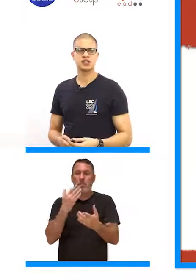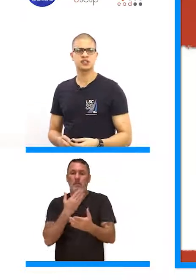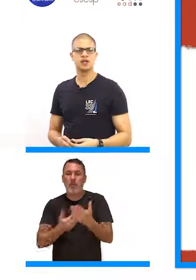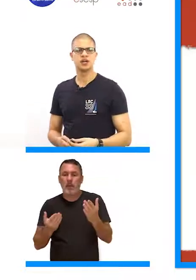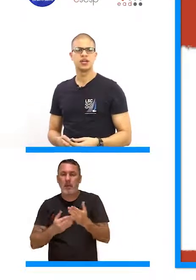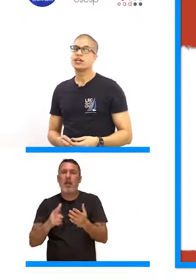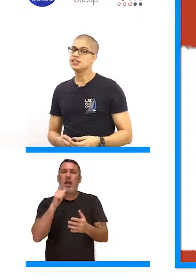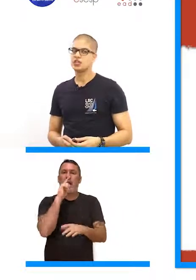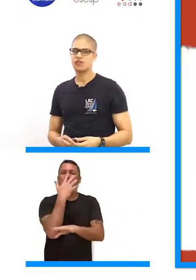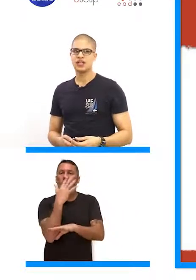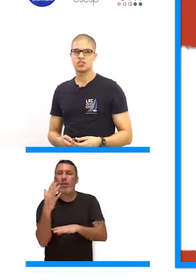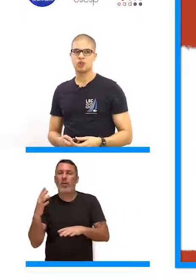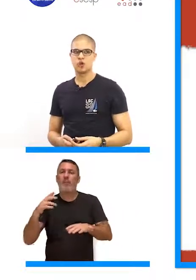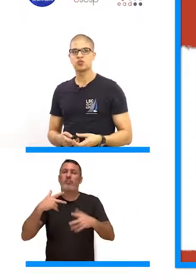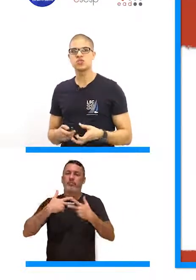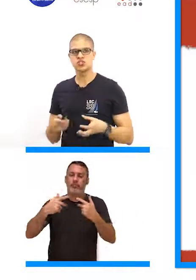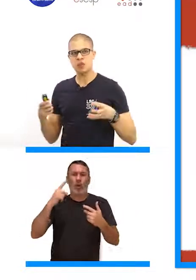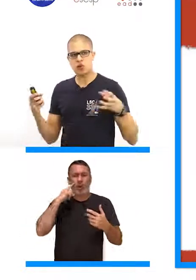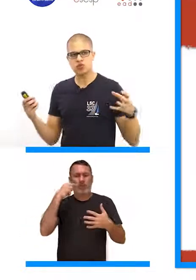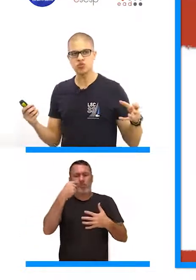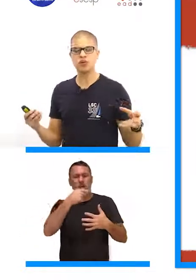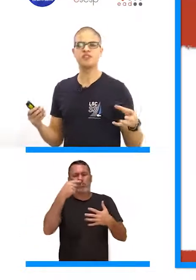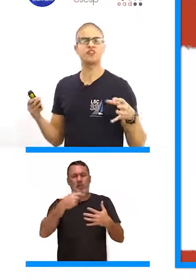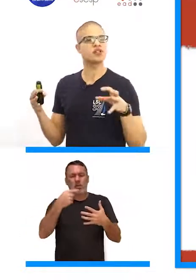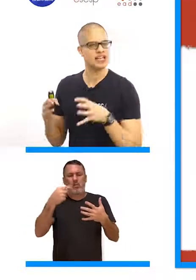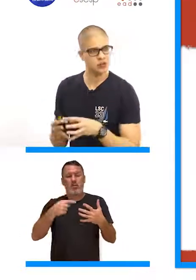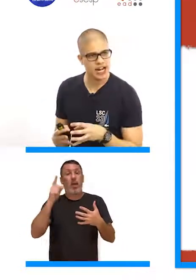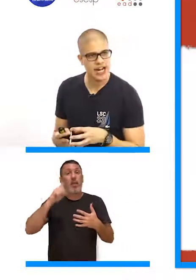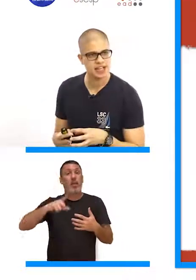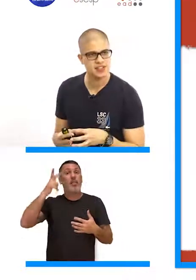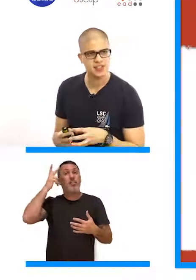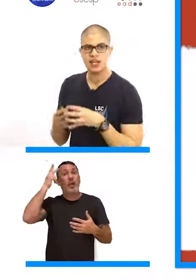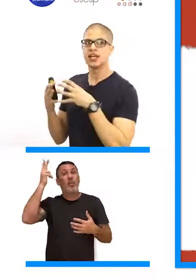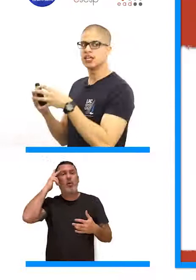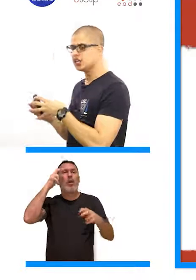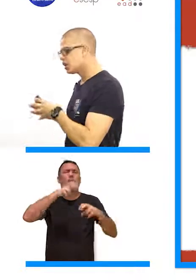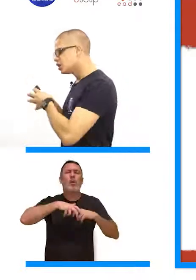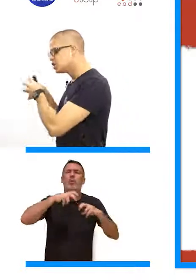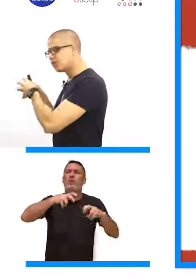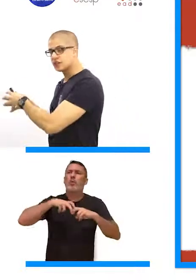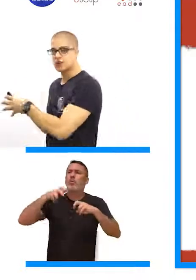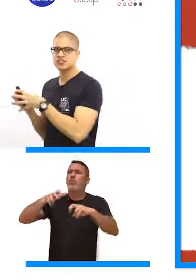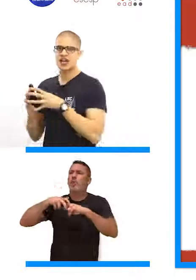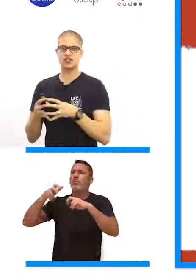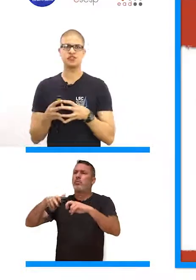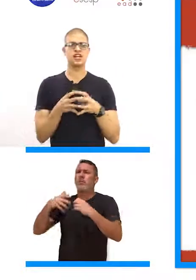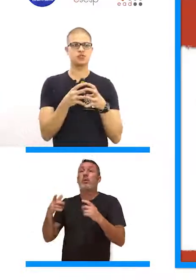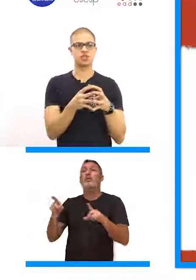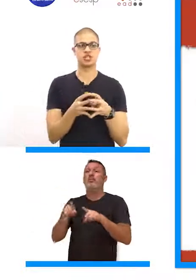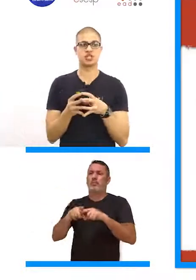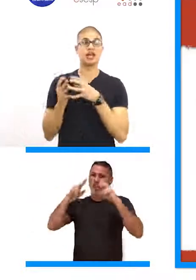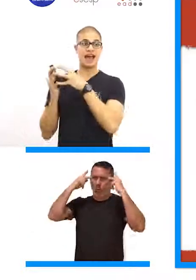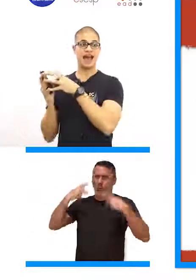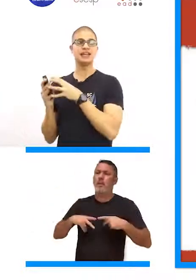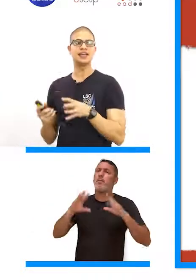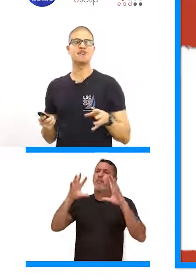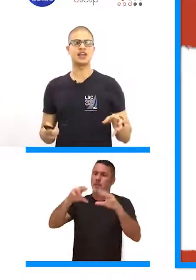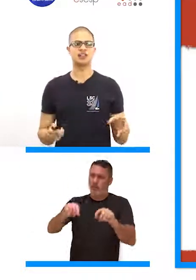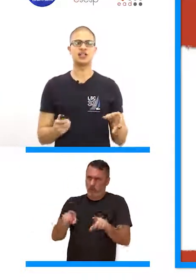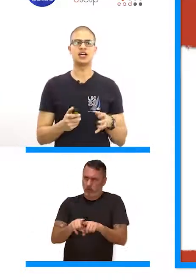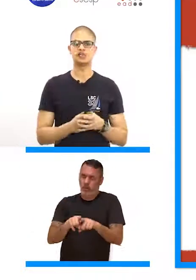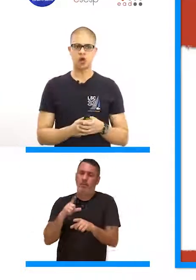de vegetação e da atividade antrópica. Ou seja, existe uma conjunção de fatores naturais e de fatores artificiais, ou seja,